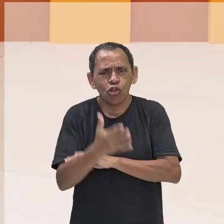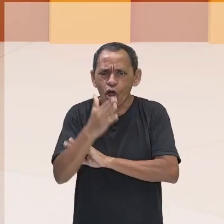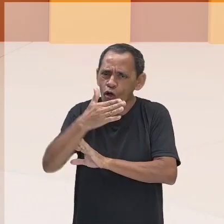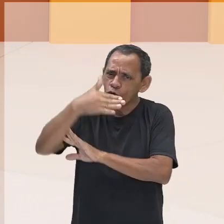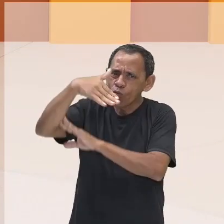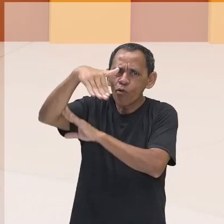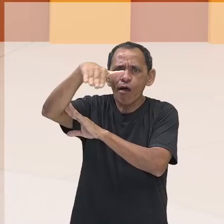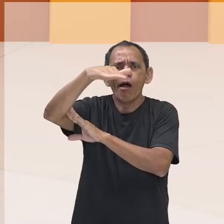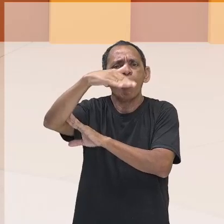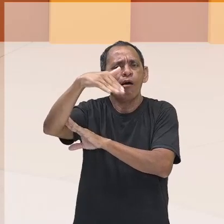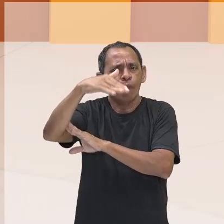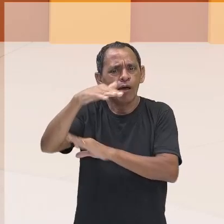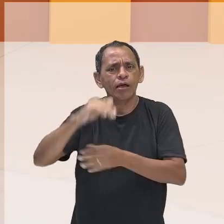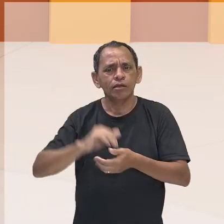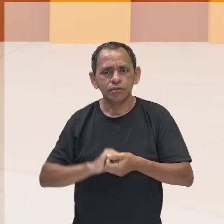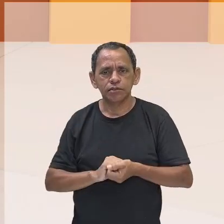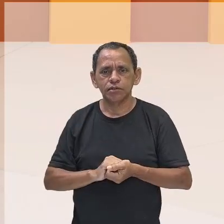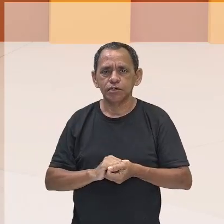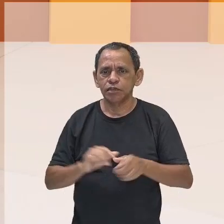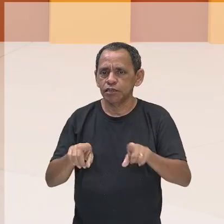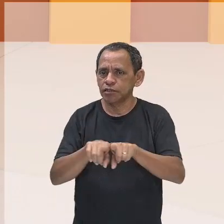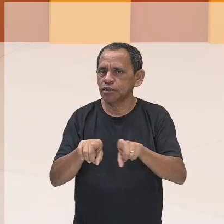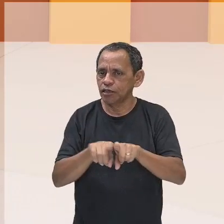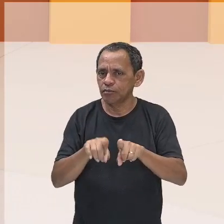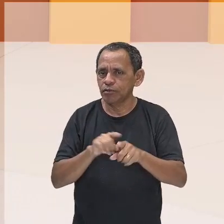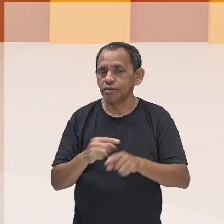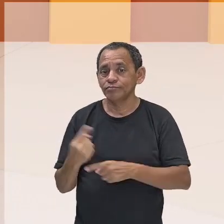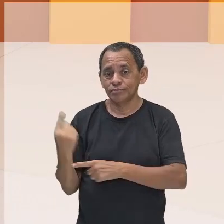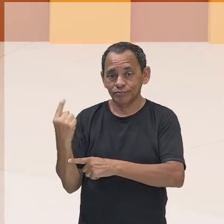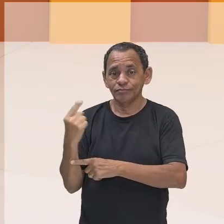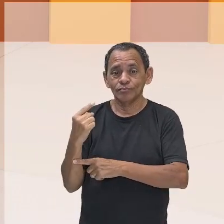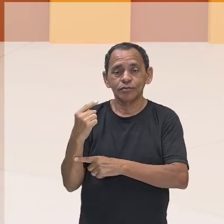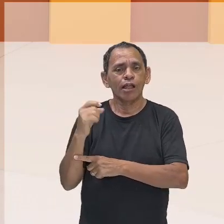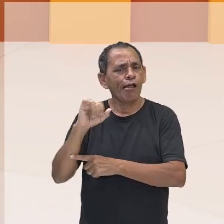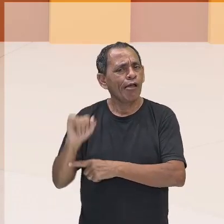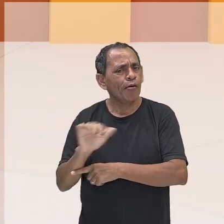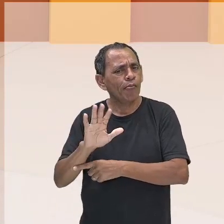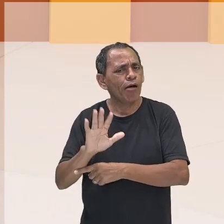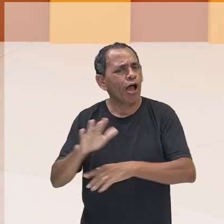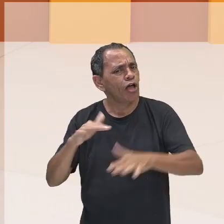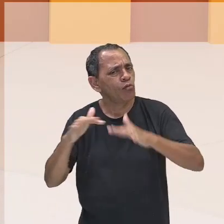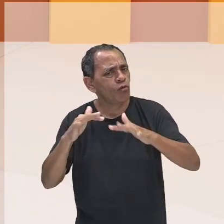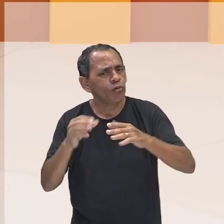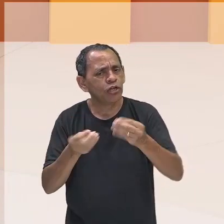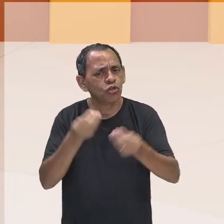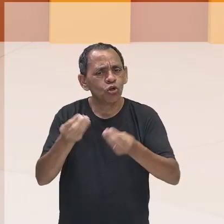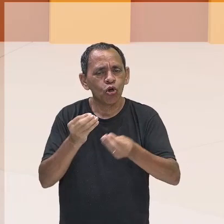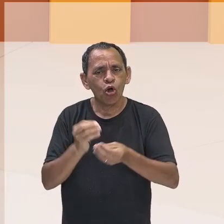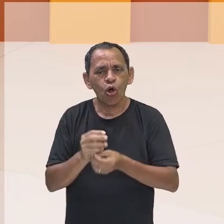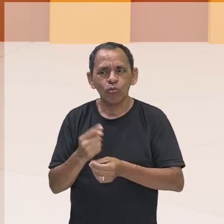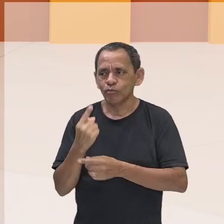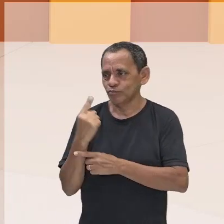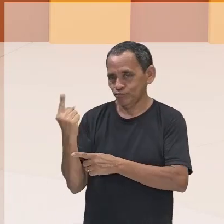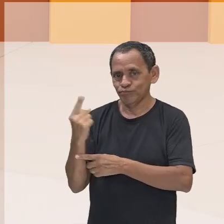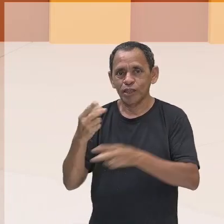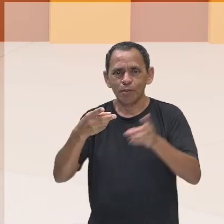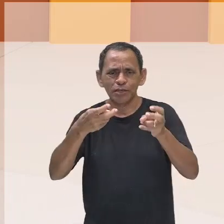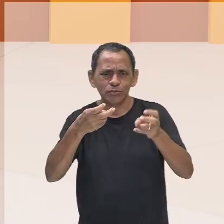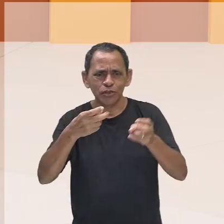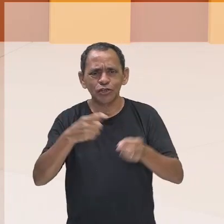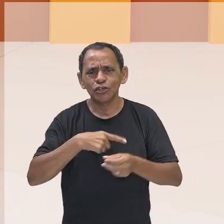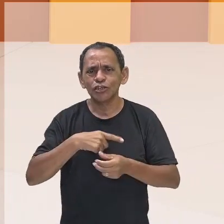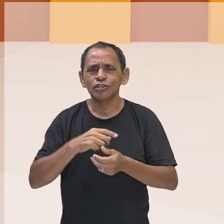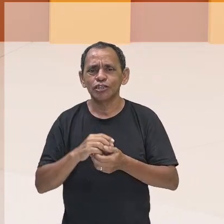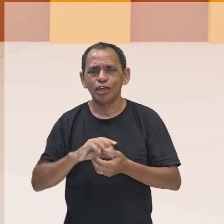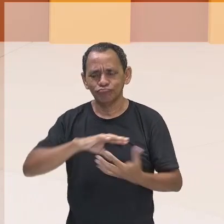representação espacial. E a gente está vendo aqui nessa imagem em movimento, ali o nosso planeta e esses vários satélites que